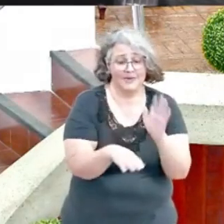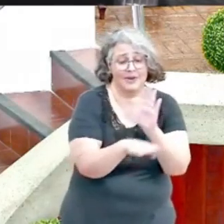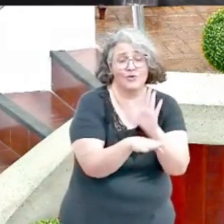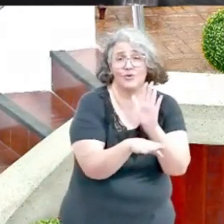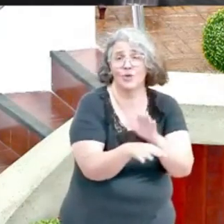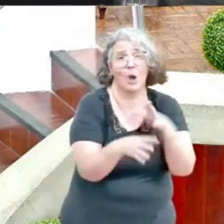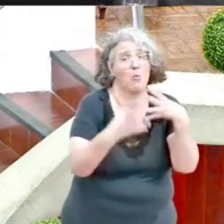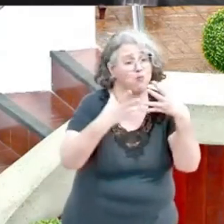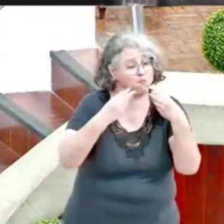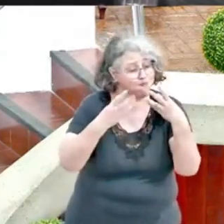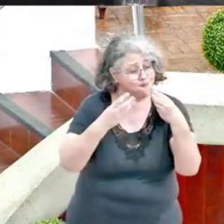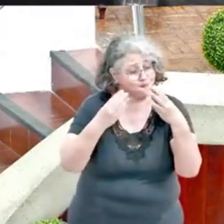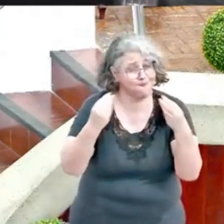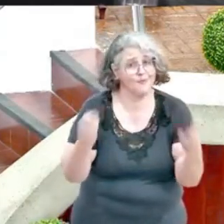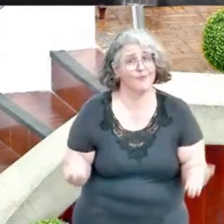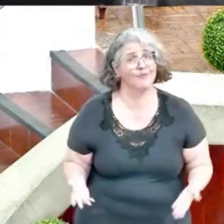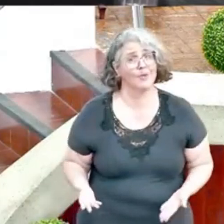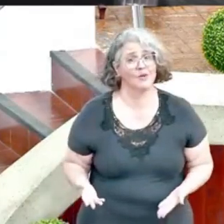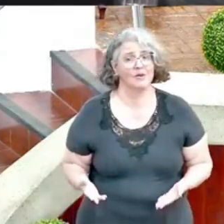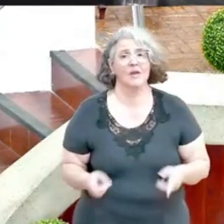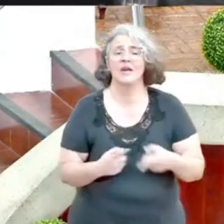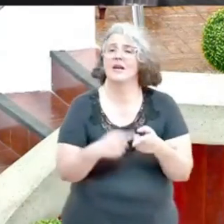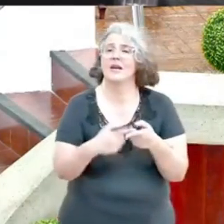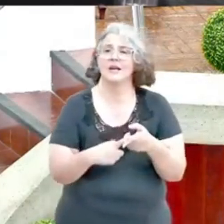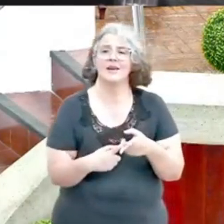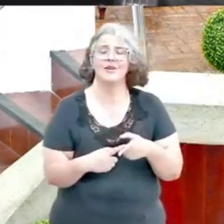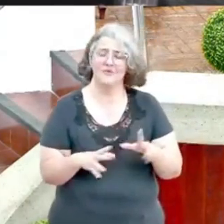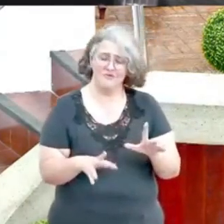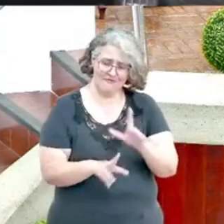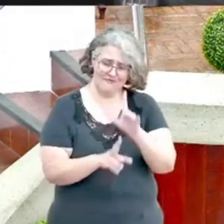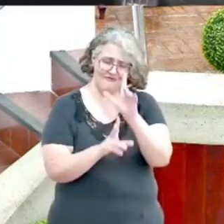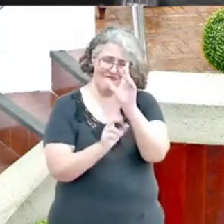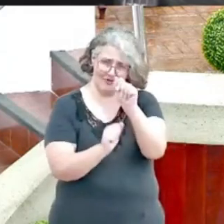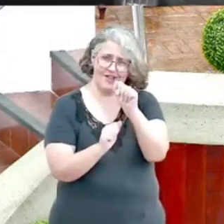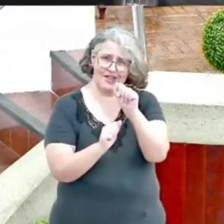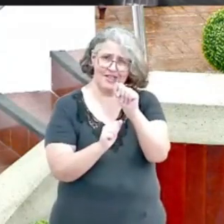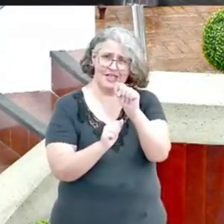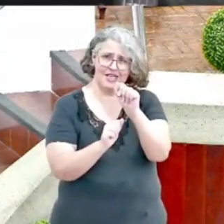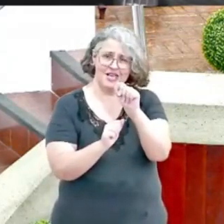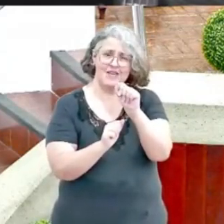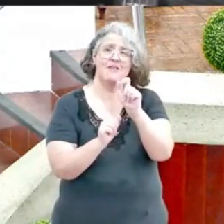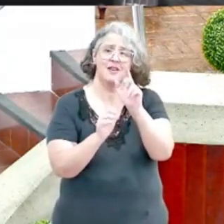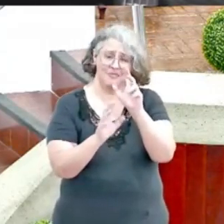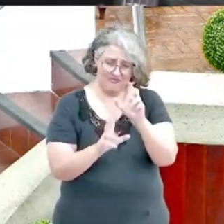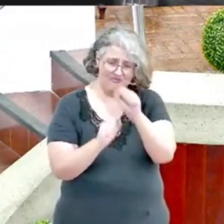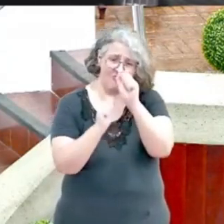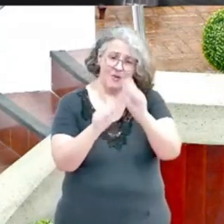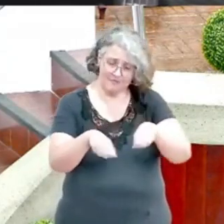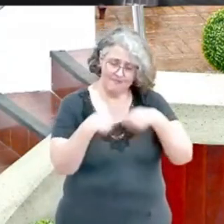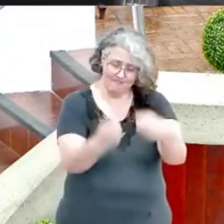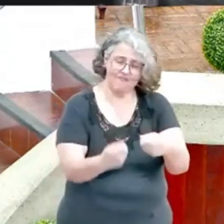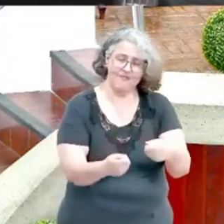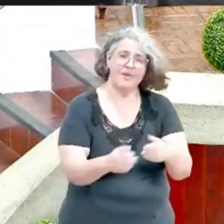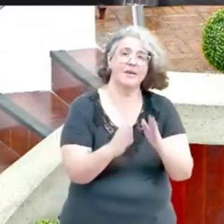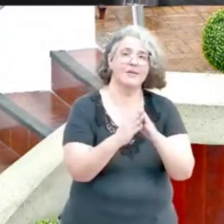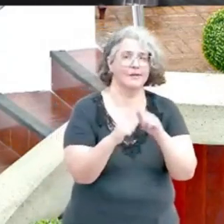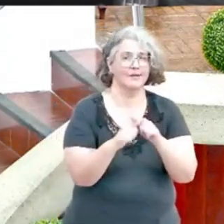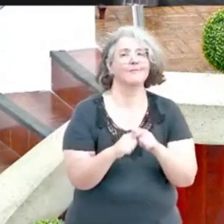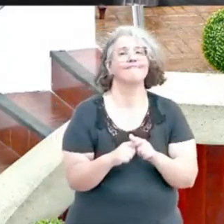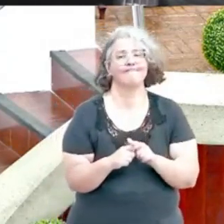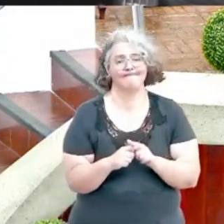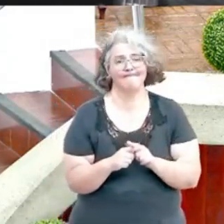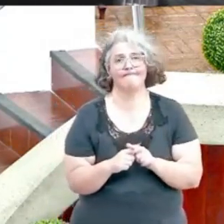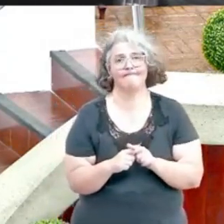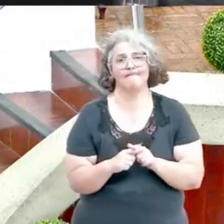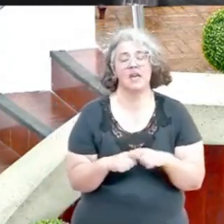aos Tessalonicenses para fortalecer aquela igreja. O apóstolo queria demonstrar